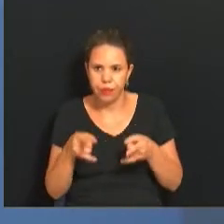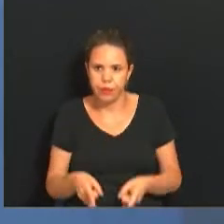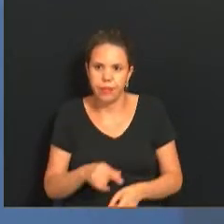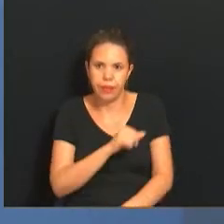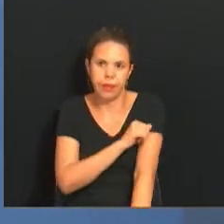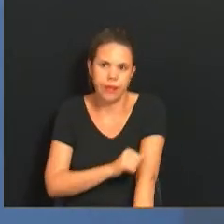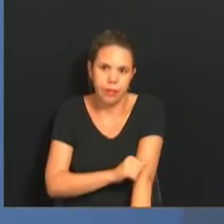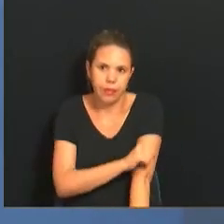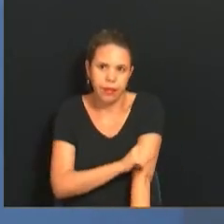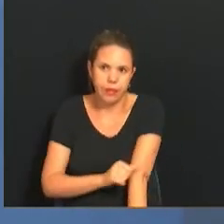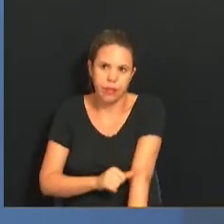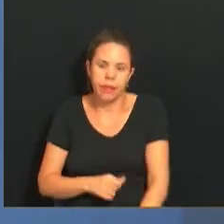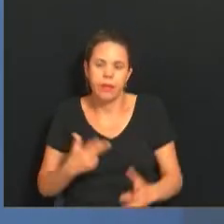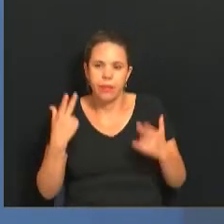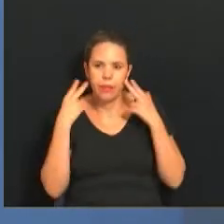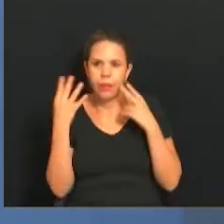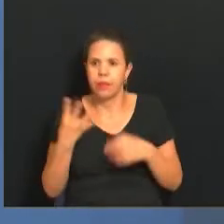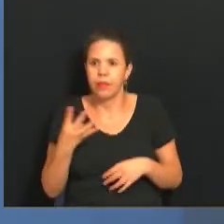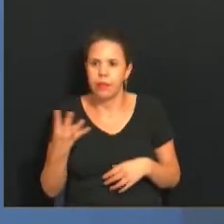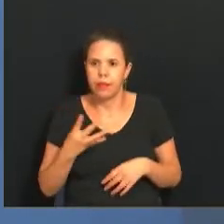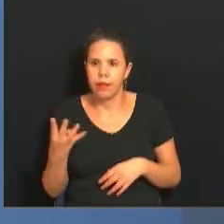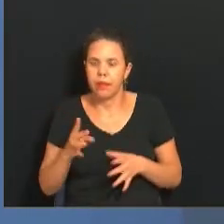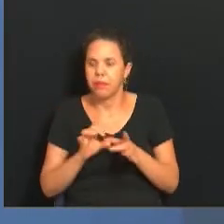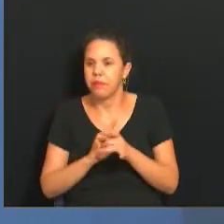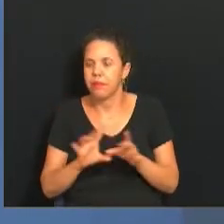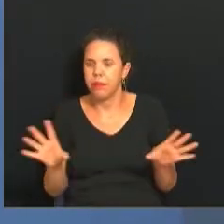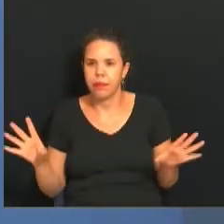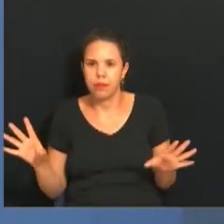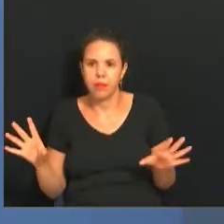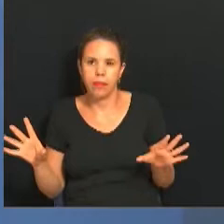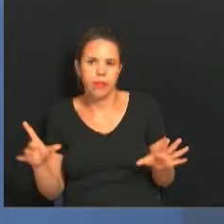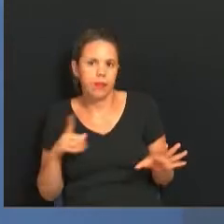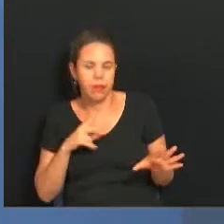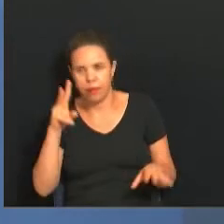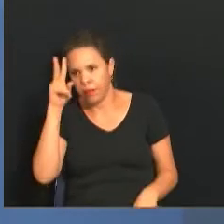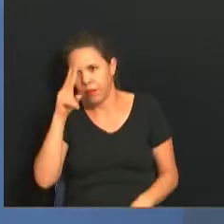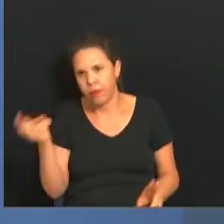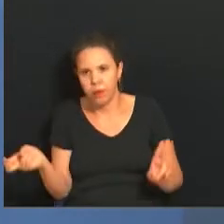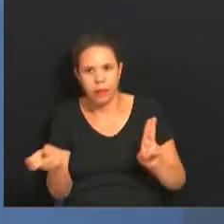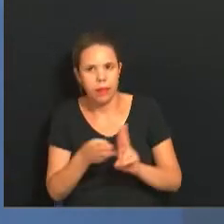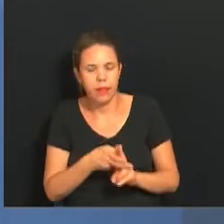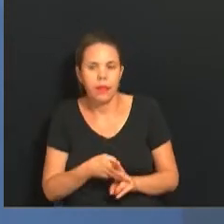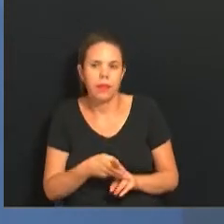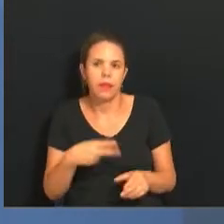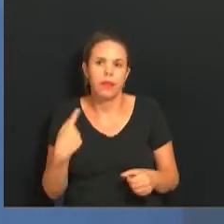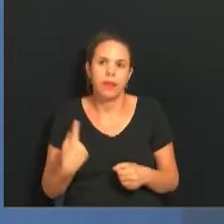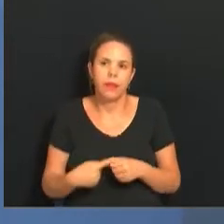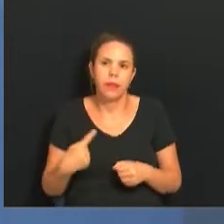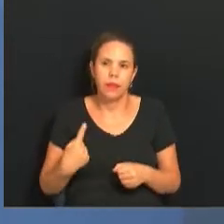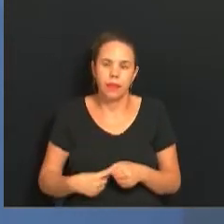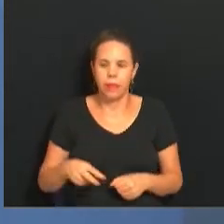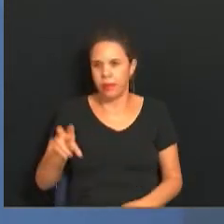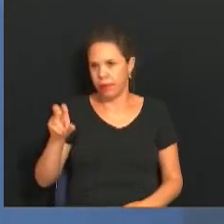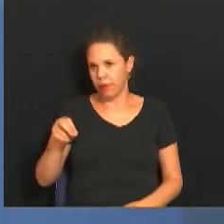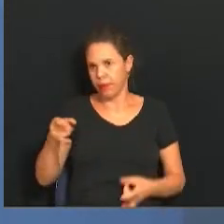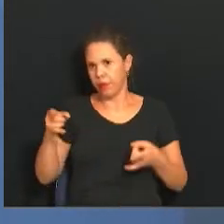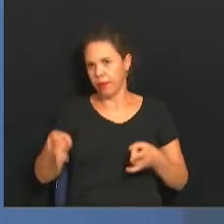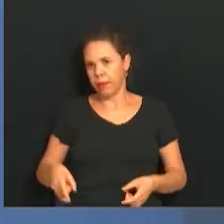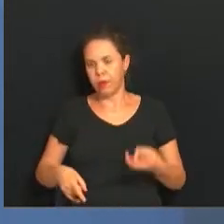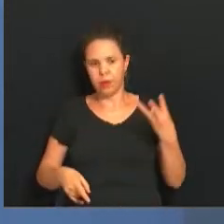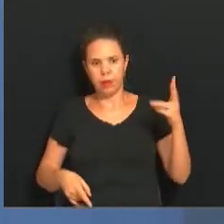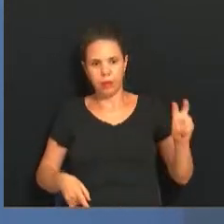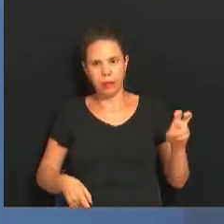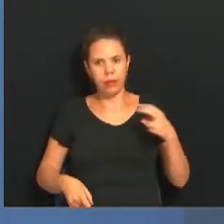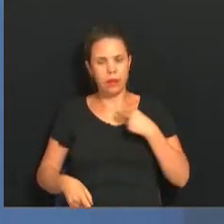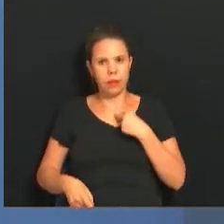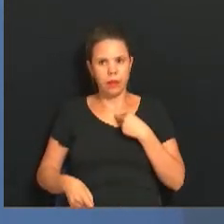enfermaria e 44 leitos livres. A gente lembra que no SUS municipal, 50 leitos, 35 ocupados.